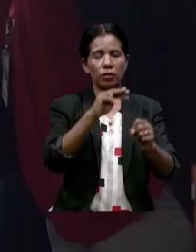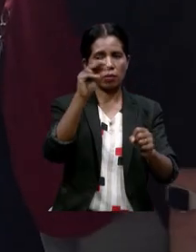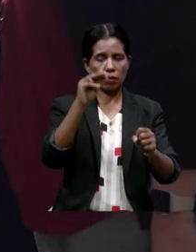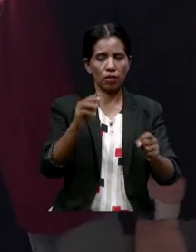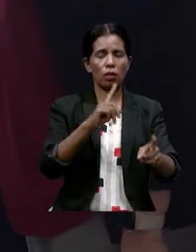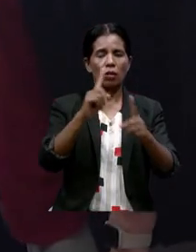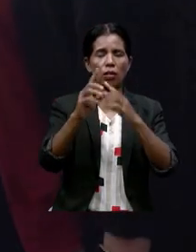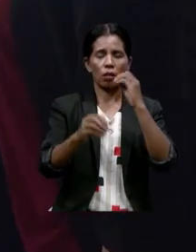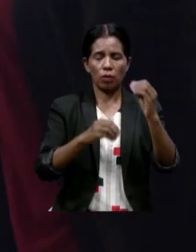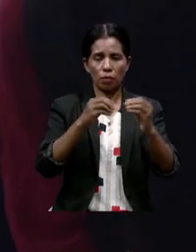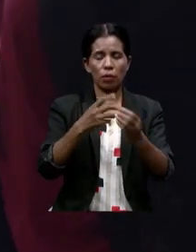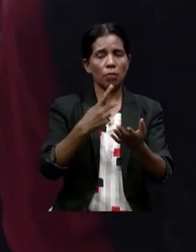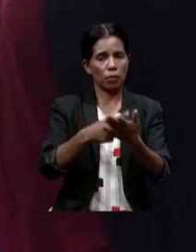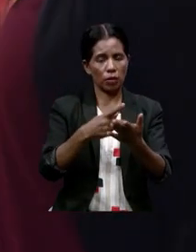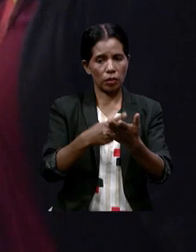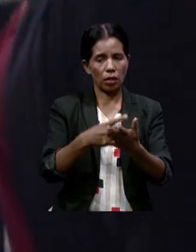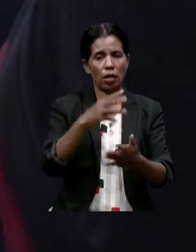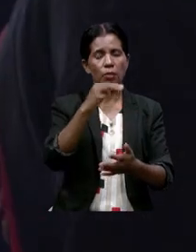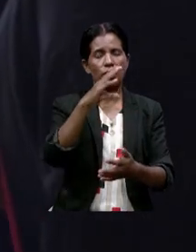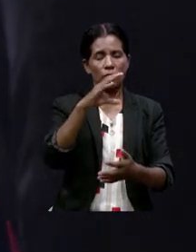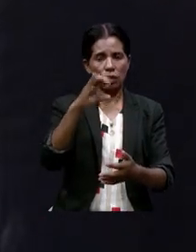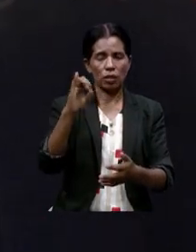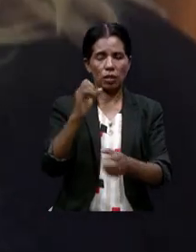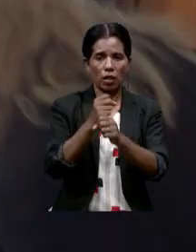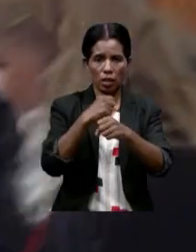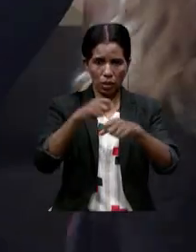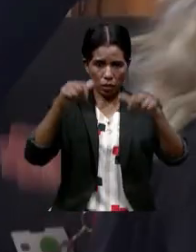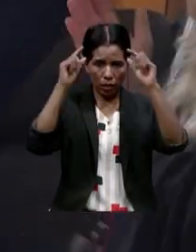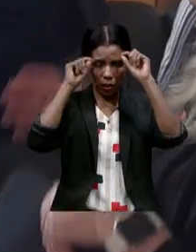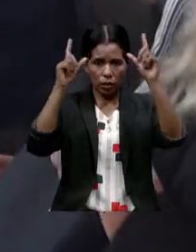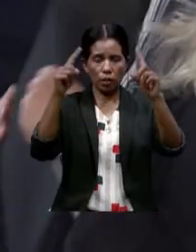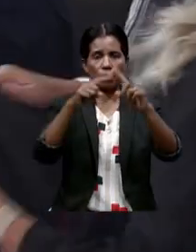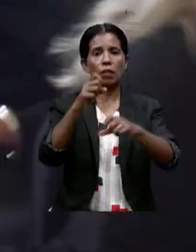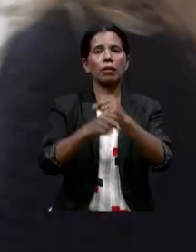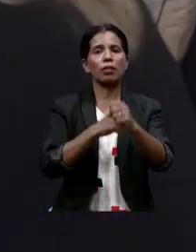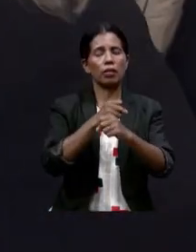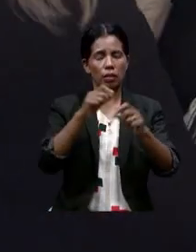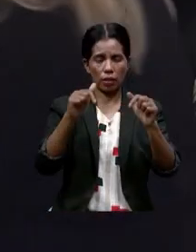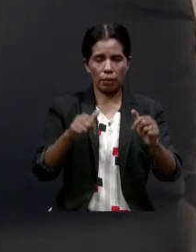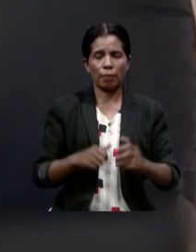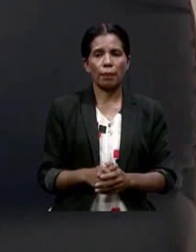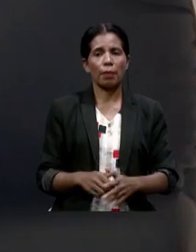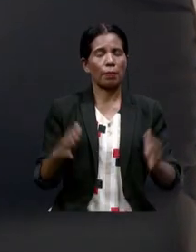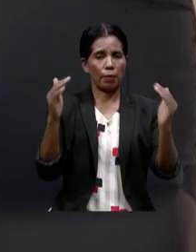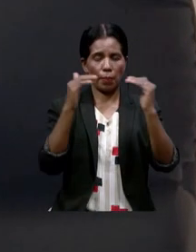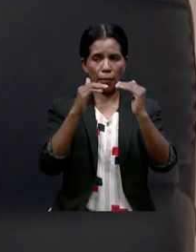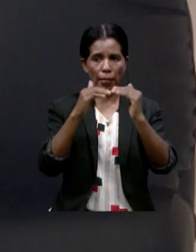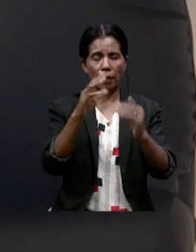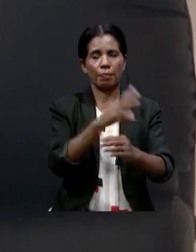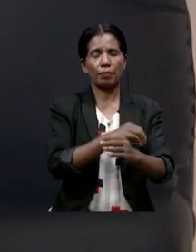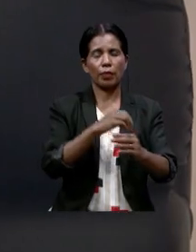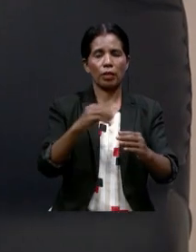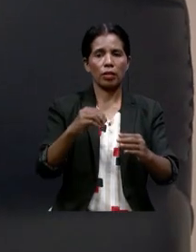onde colia com o projeto no MCC se halo e Timor-Leste batinan e dané. Rafael Soromoto, Resident